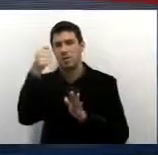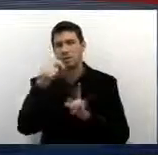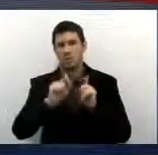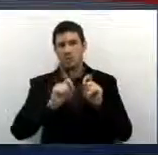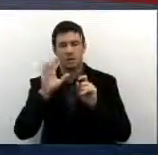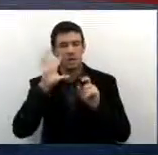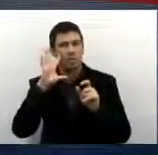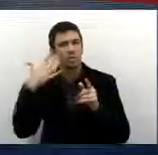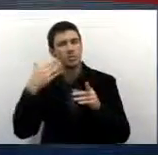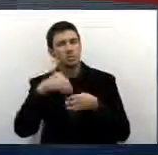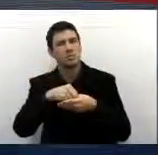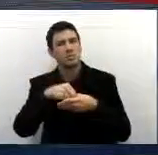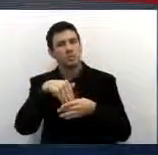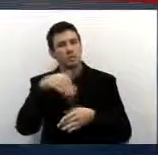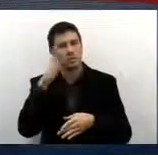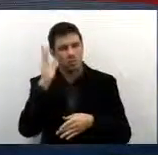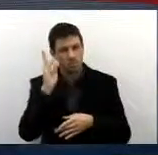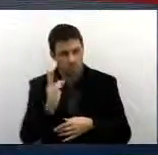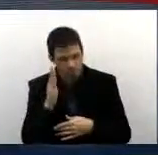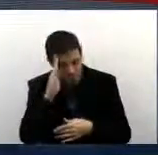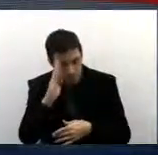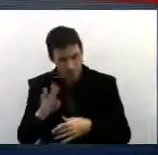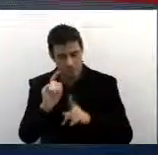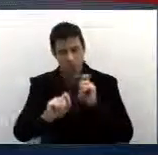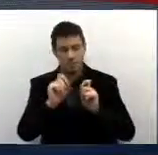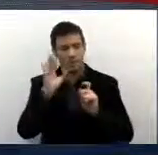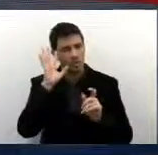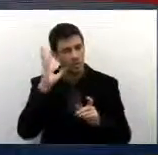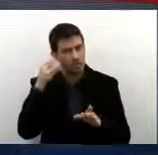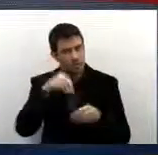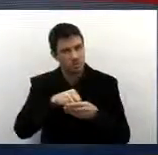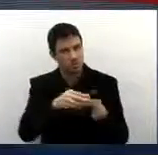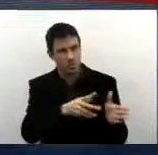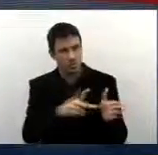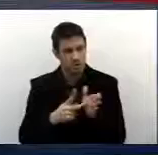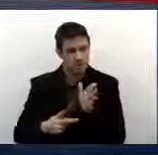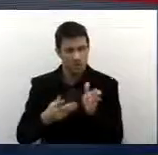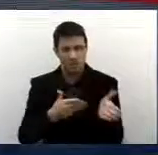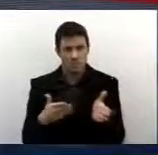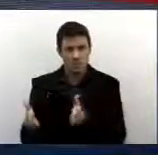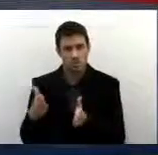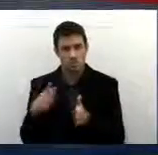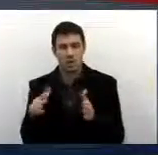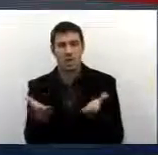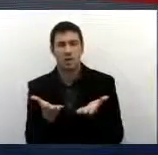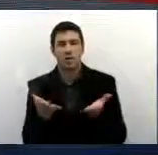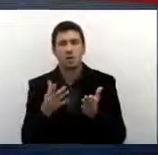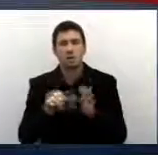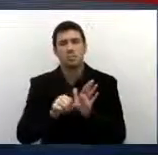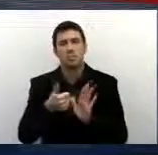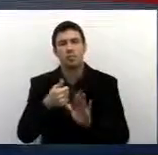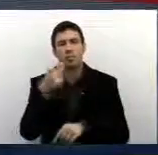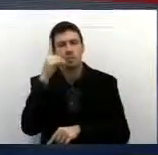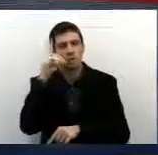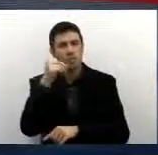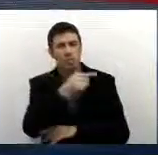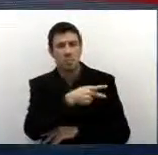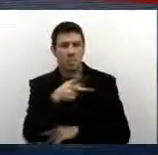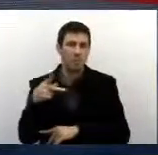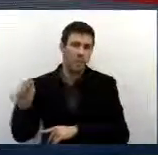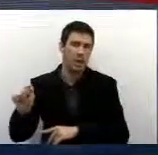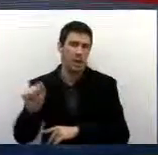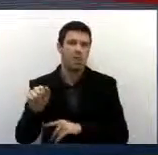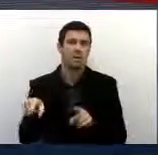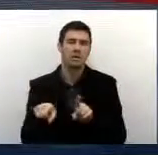votação. Principalmente em segunda discussão e votação, tem projeto bastante interessante aqui na casa. Portanto, primeiro dia de PPA e também lei orçamentária